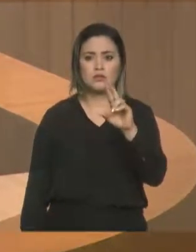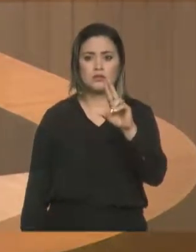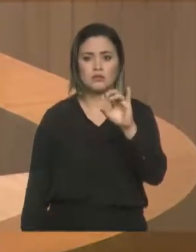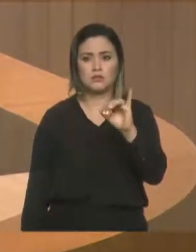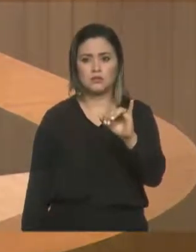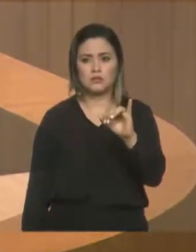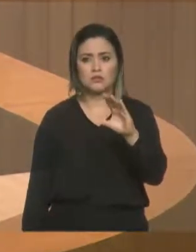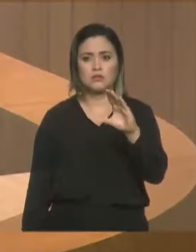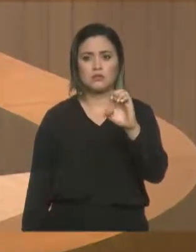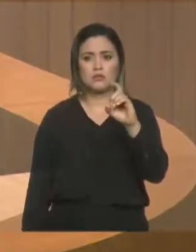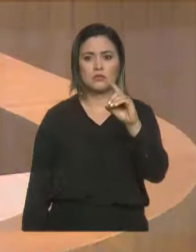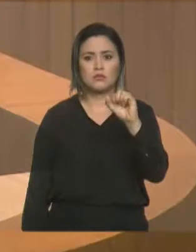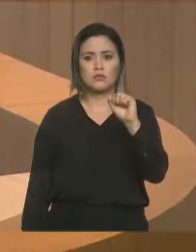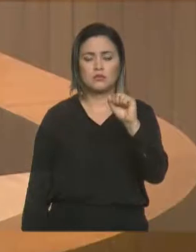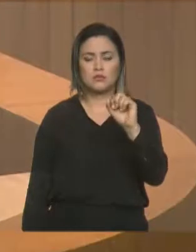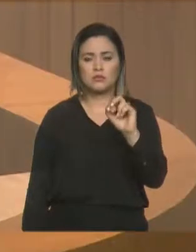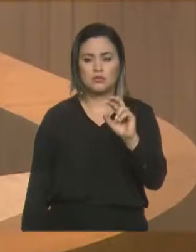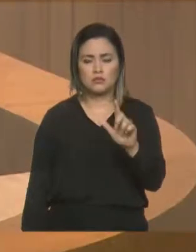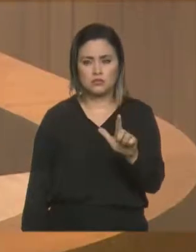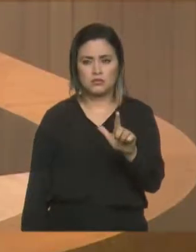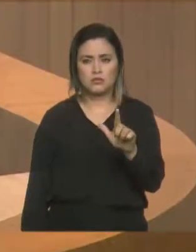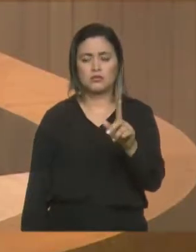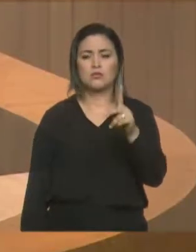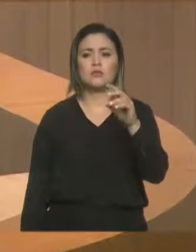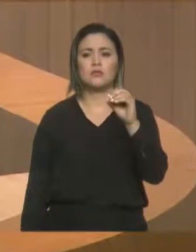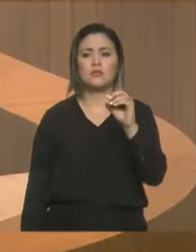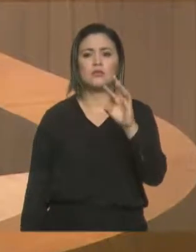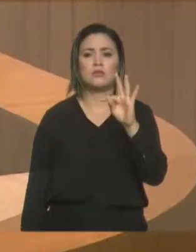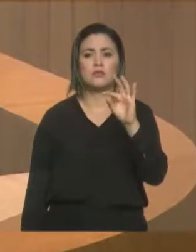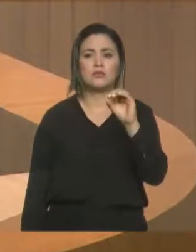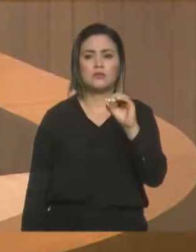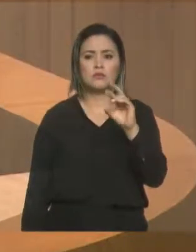aos municípios de Cândido Mendes, Godofredo do Viana